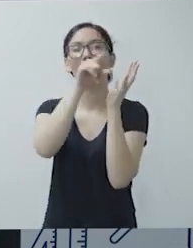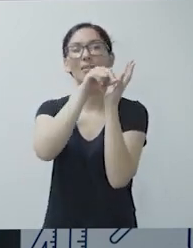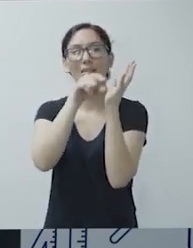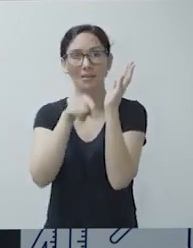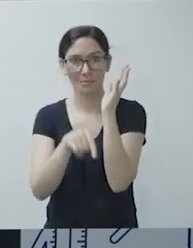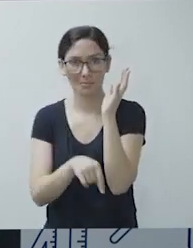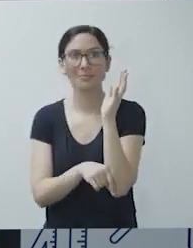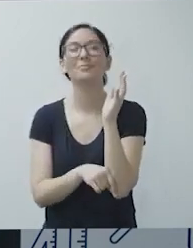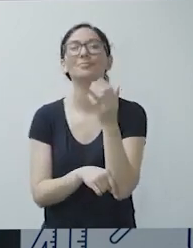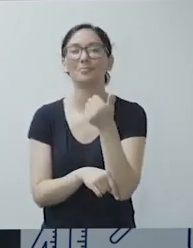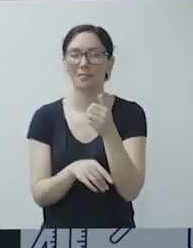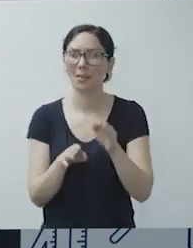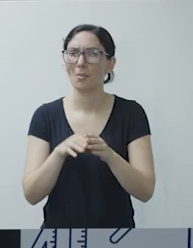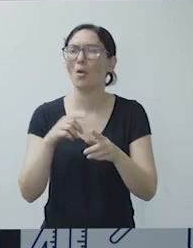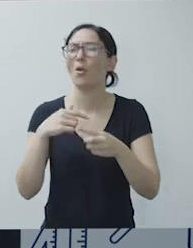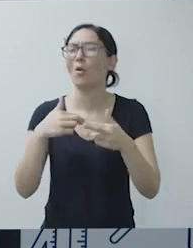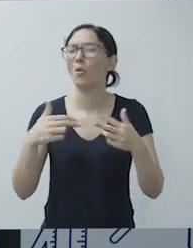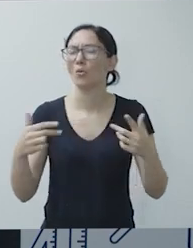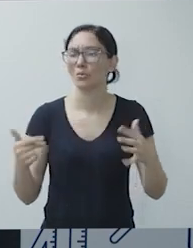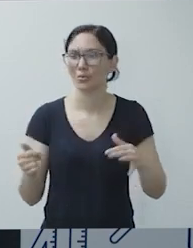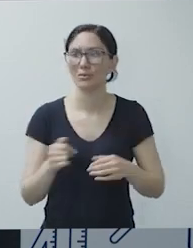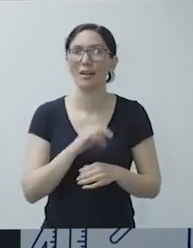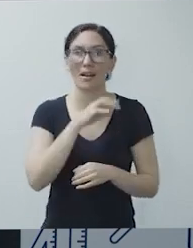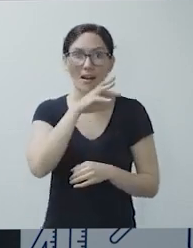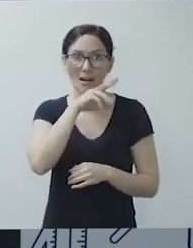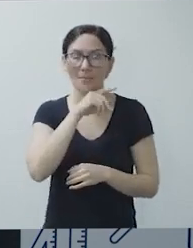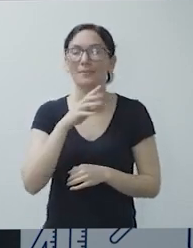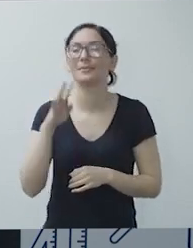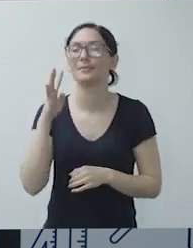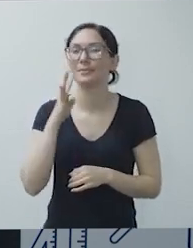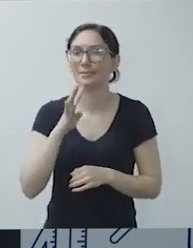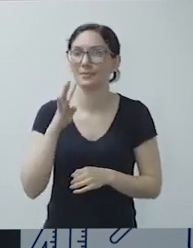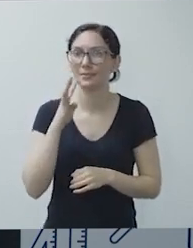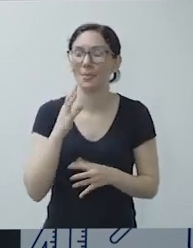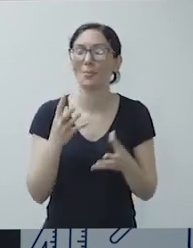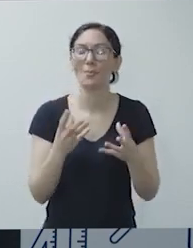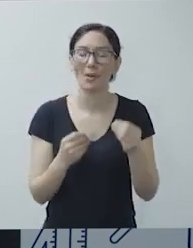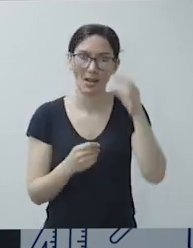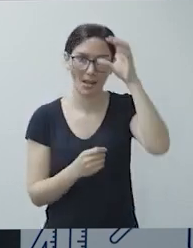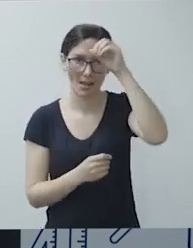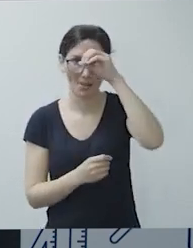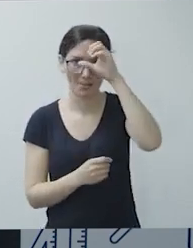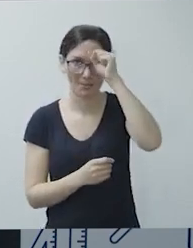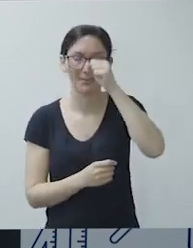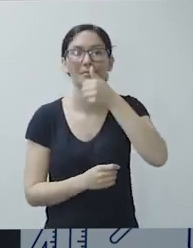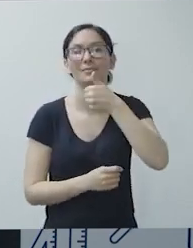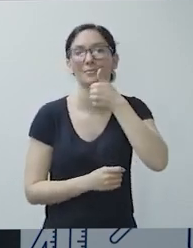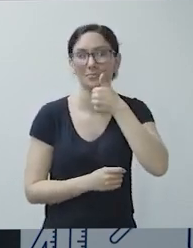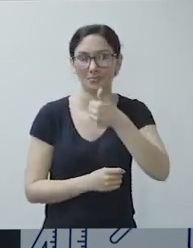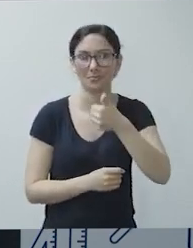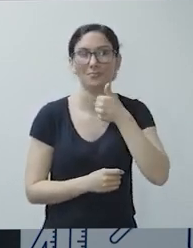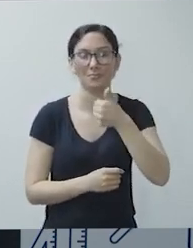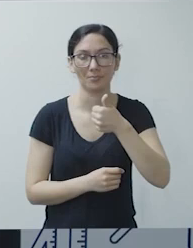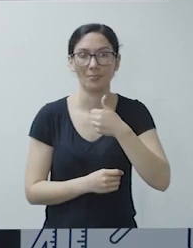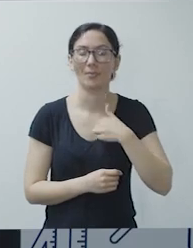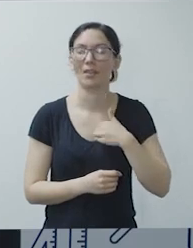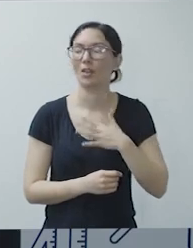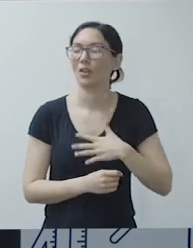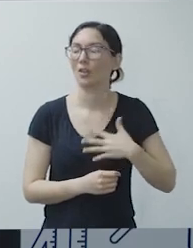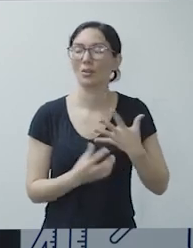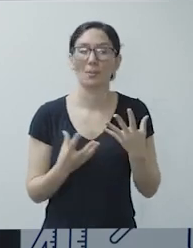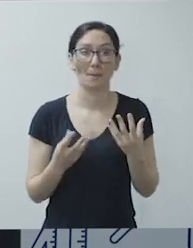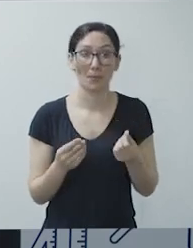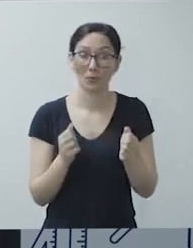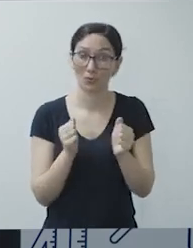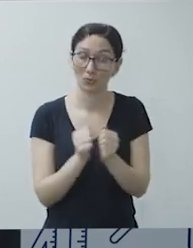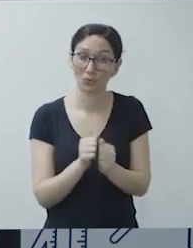apareceram na nossa aula. Nossa aula foi divertida e com muito aprendizado, não é mesmo? A professora gosta muito de